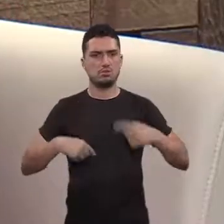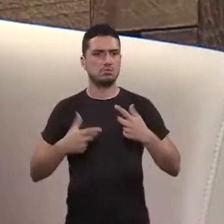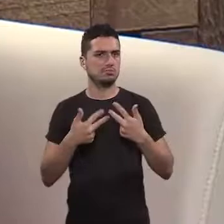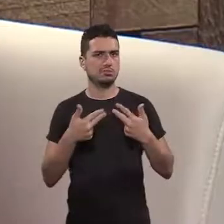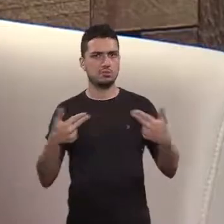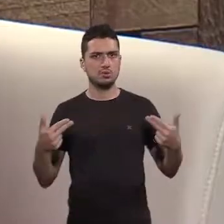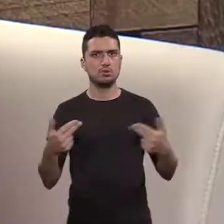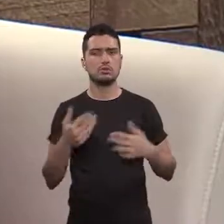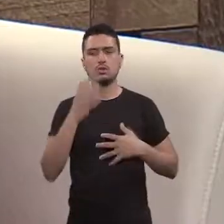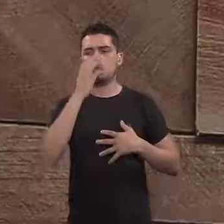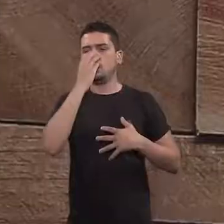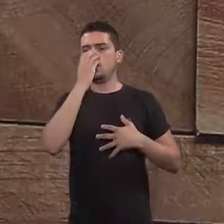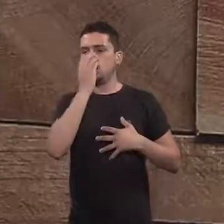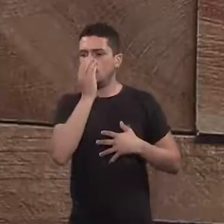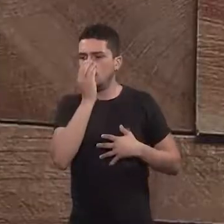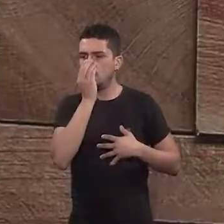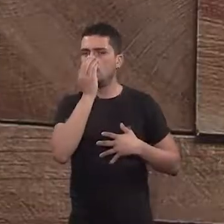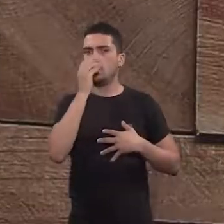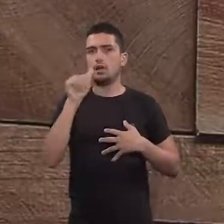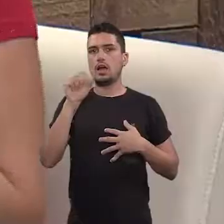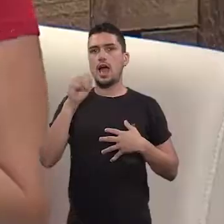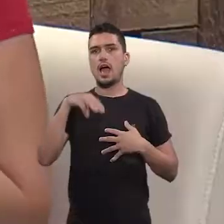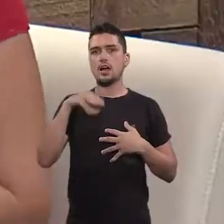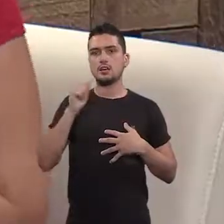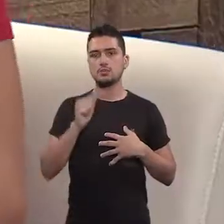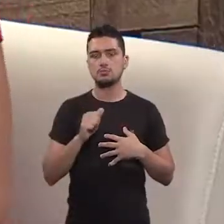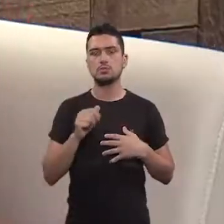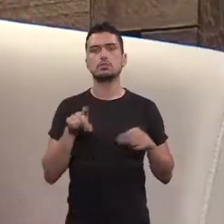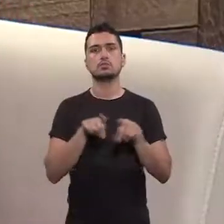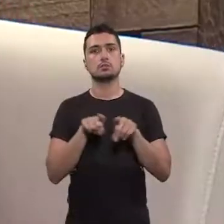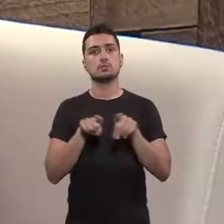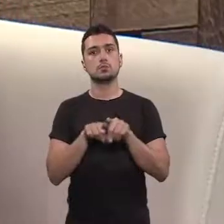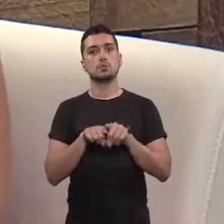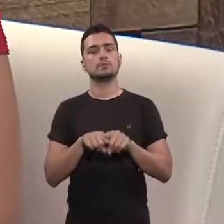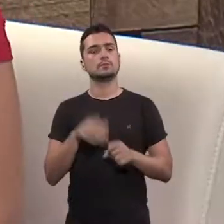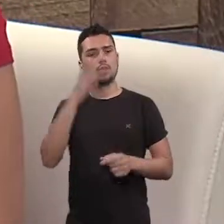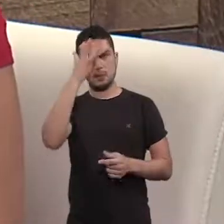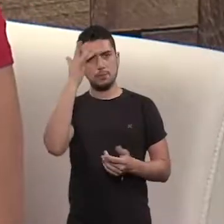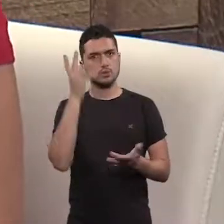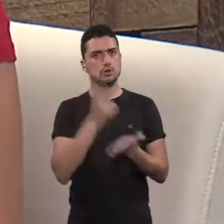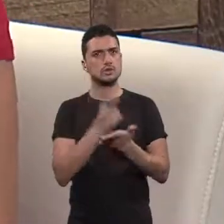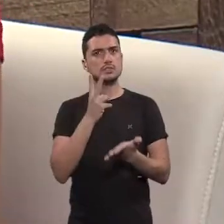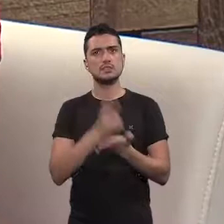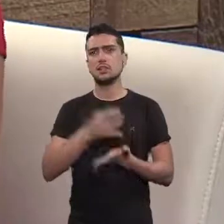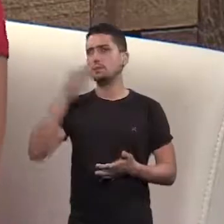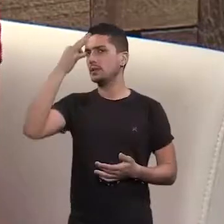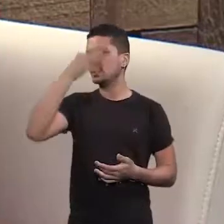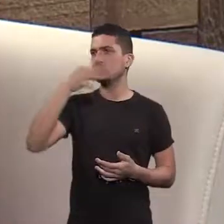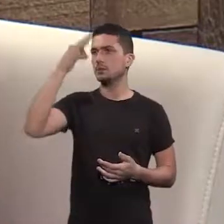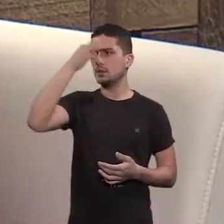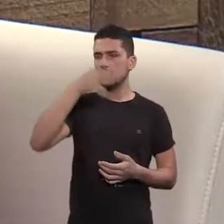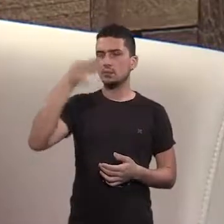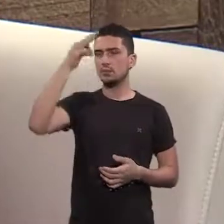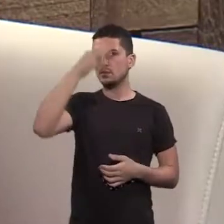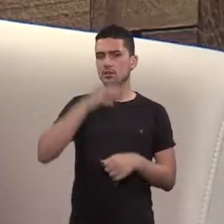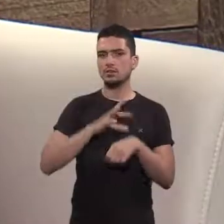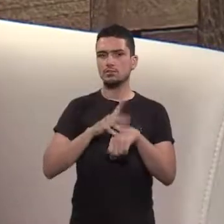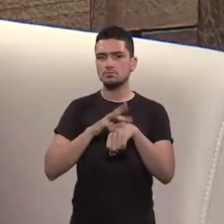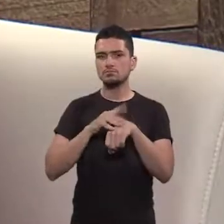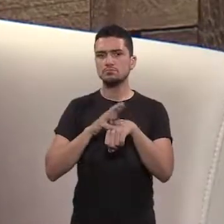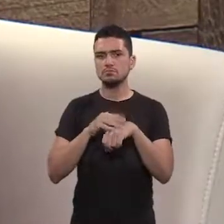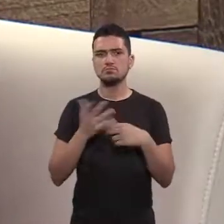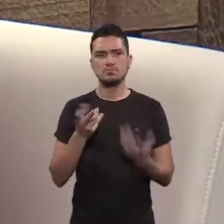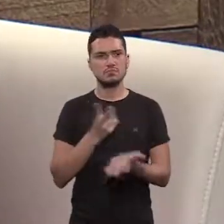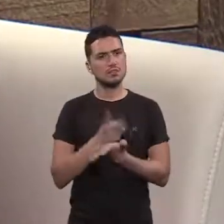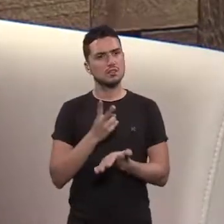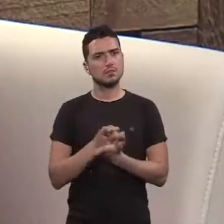O senhor falou sobre a asma também, né? Quem fica muito gripado, por exemplo, que é uma doença que para nós pode ser